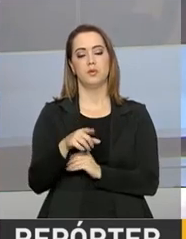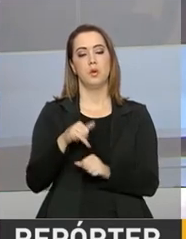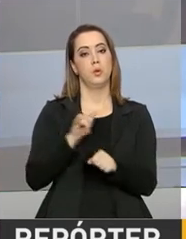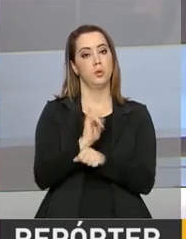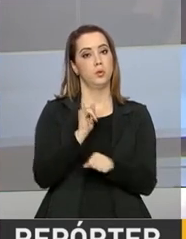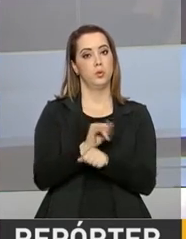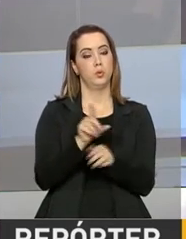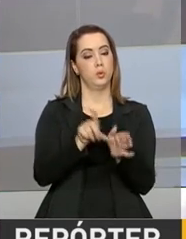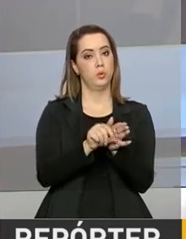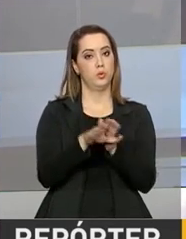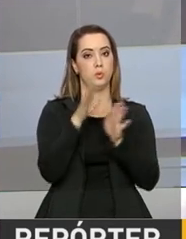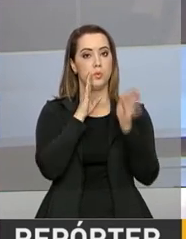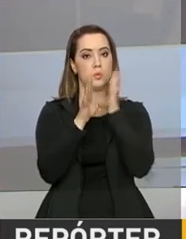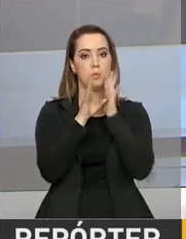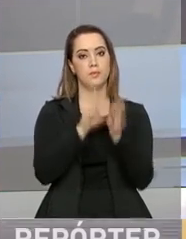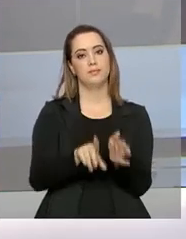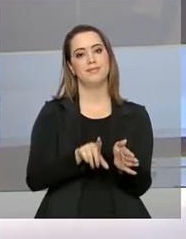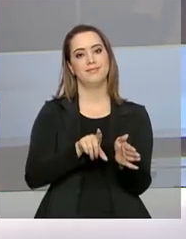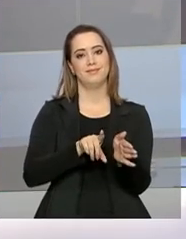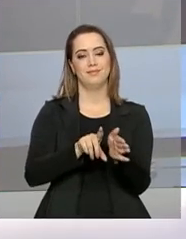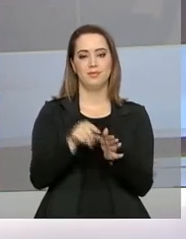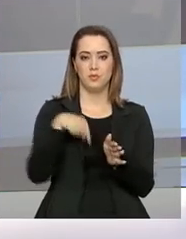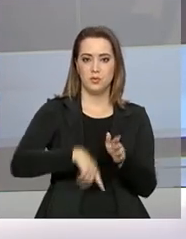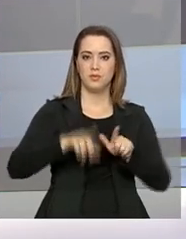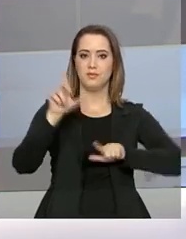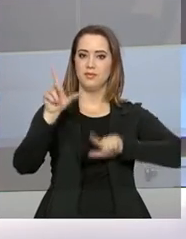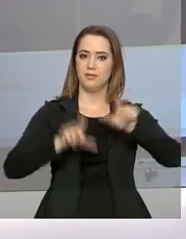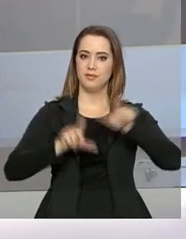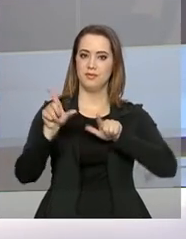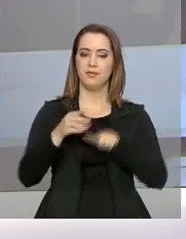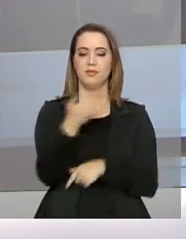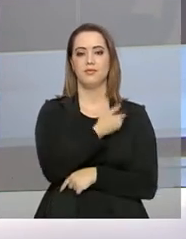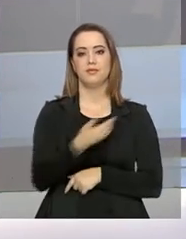no YouTube e no Facebook. E você continue com a gente